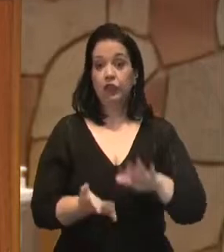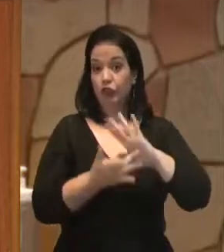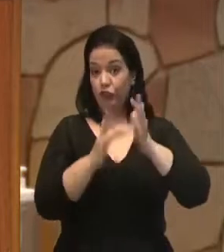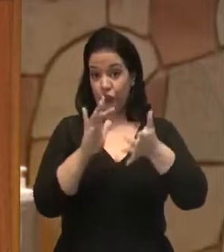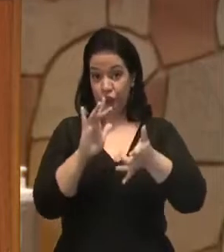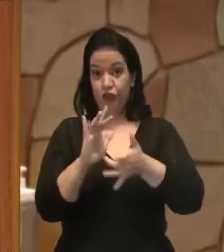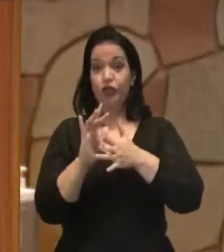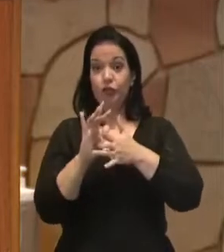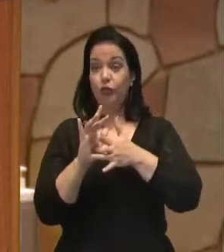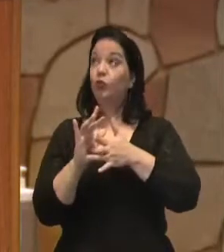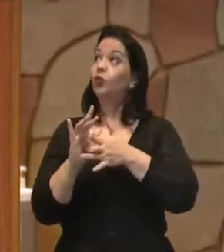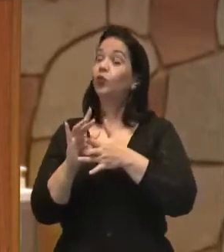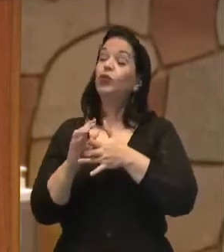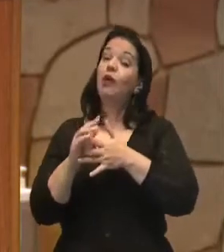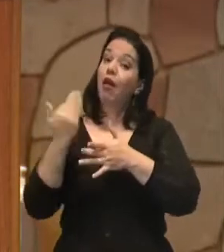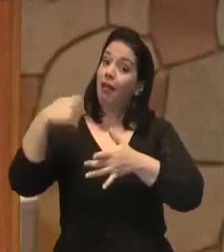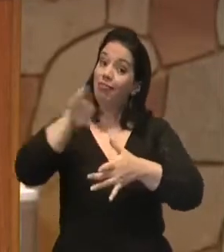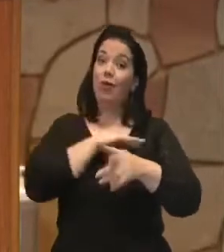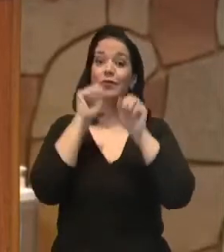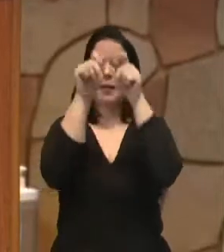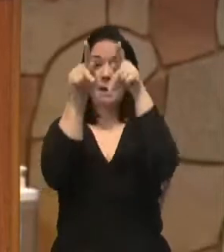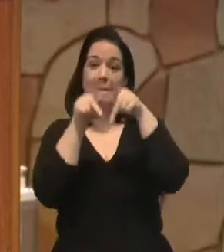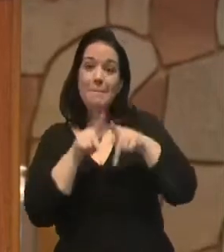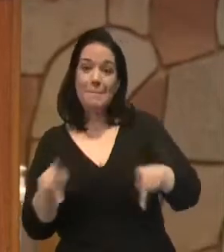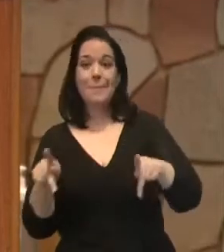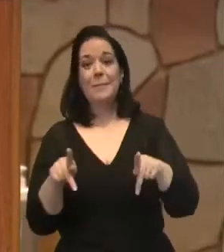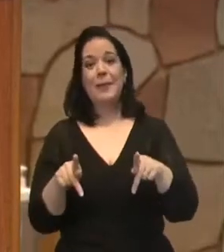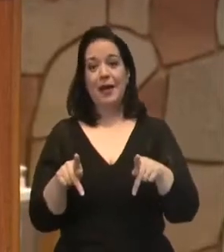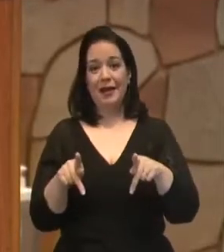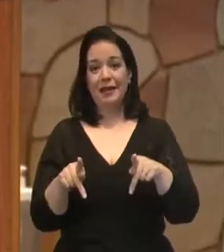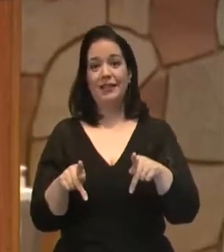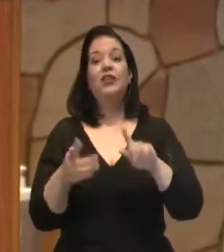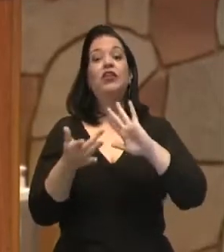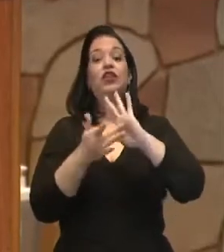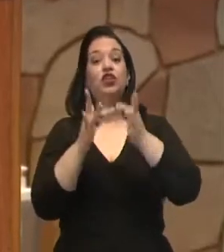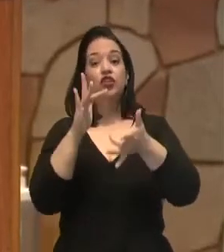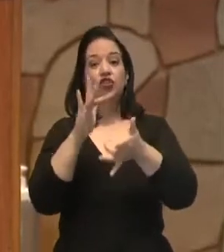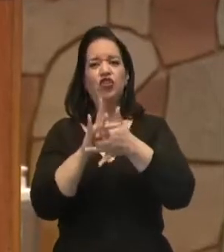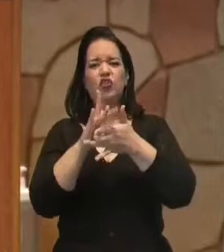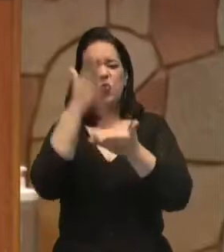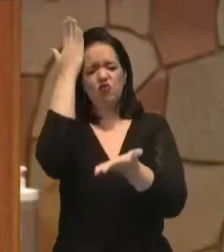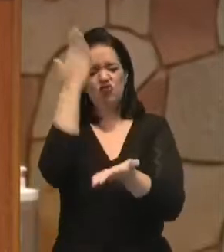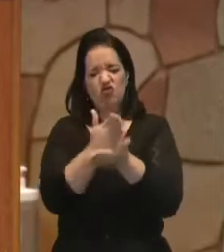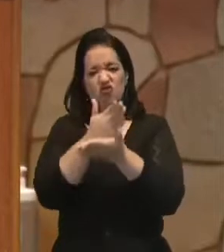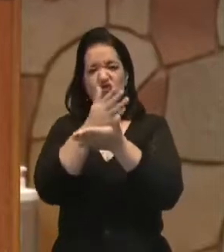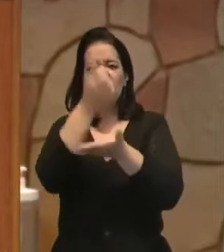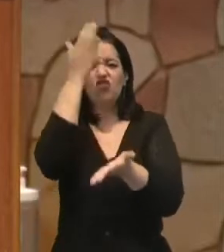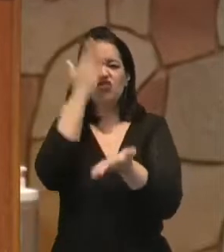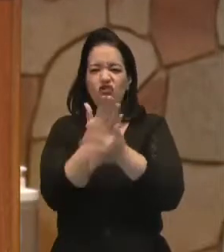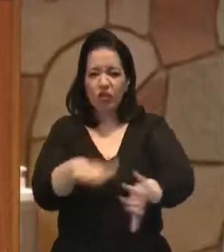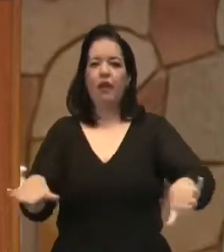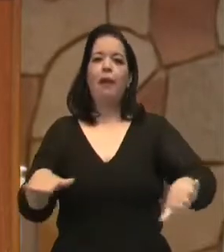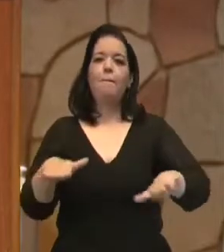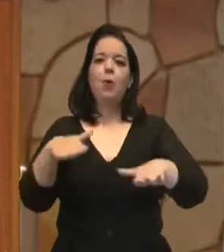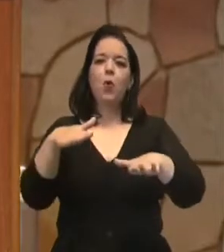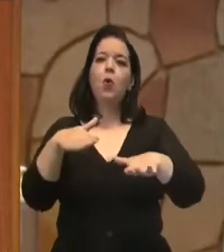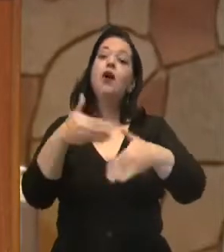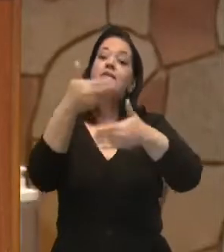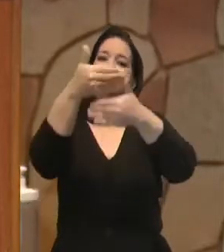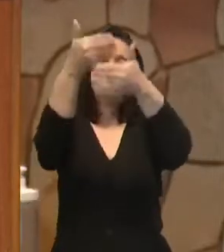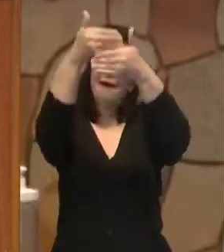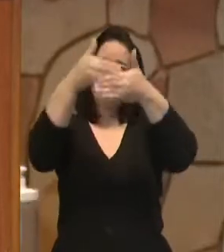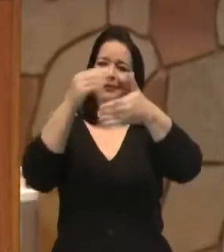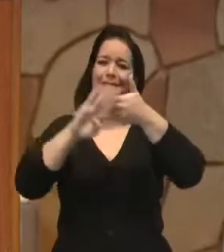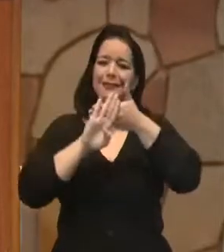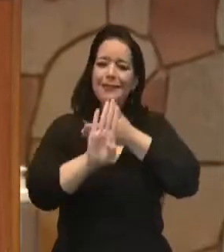paz, o qual de ambos fez um, tendo derribado a parede da separação que estava no meio, a inimizade, aboliu na sua